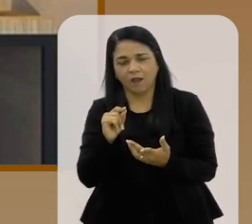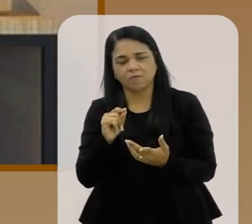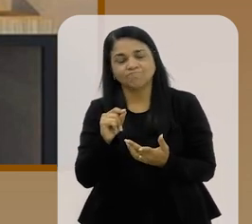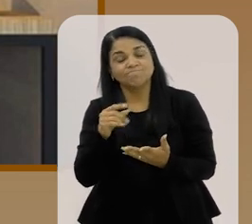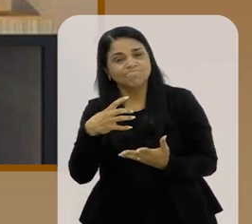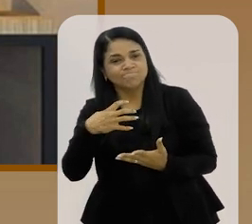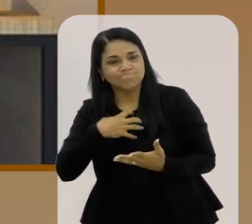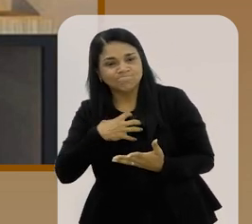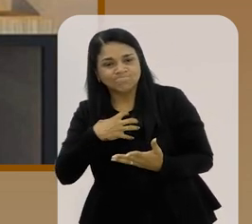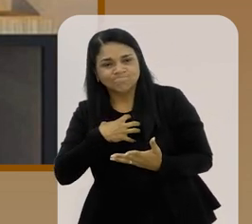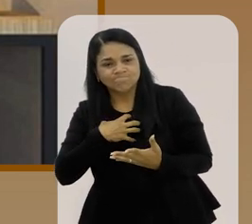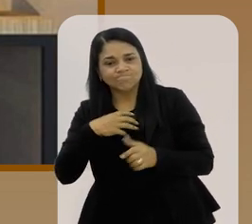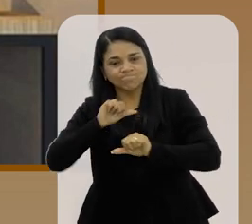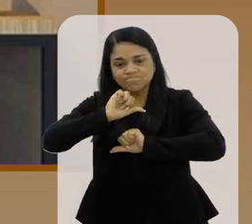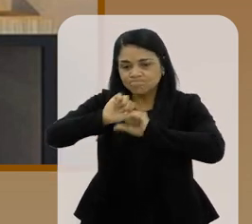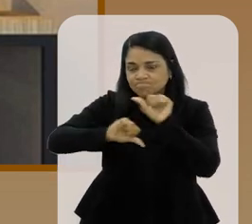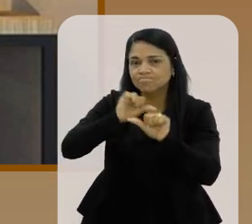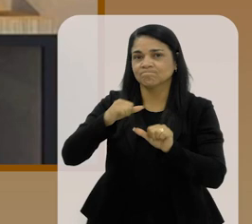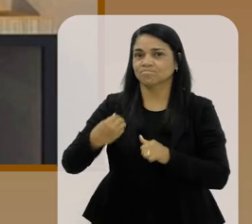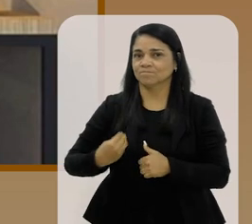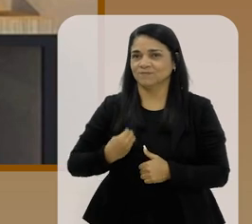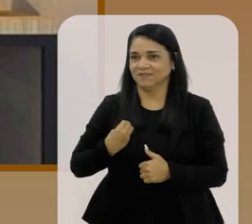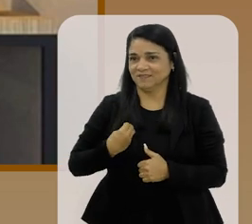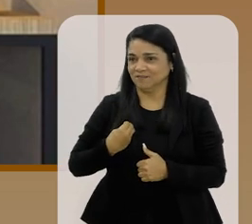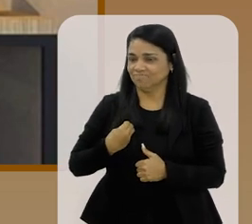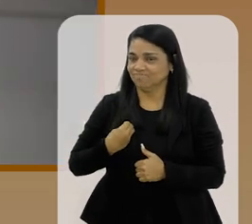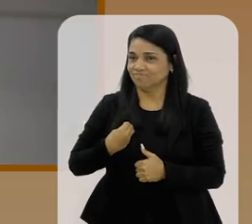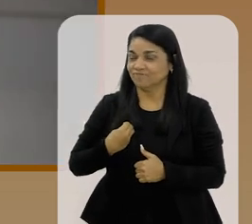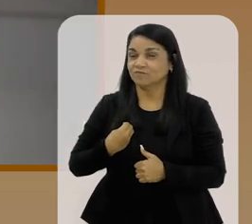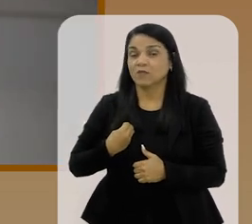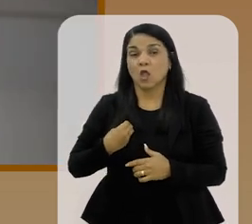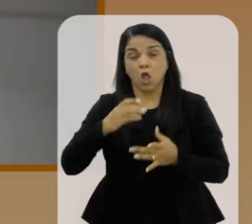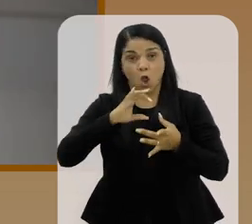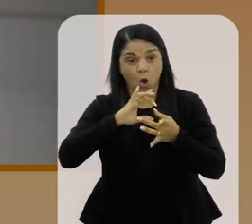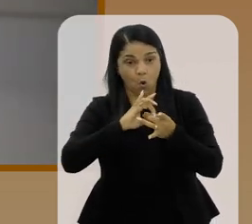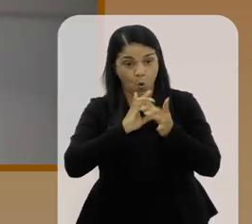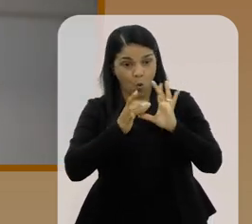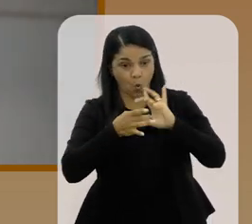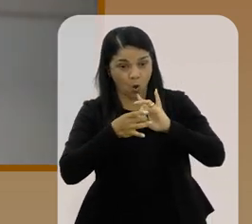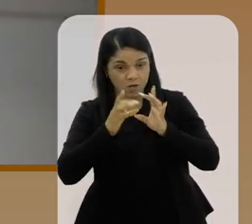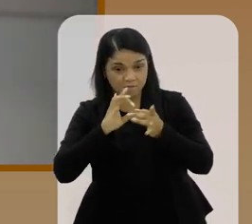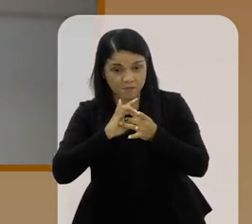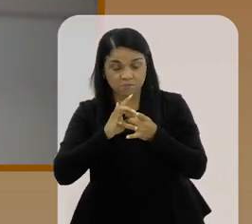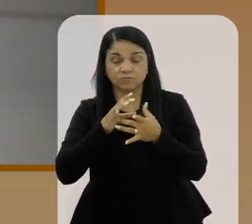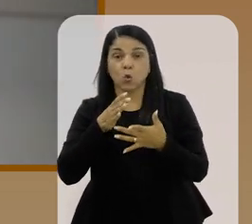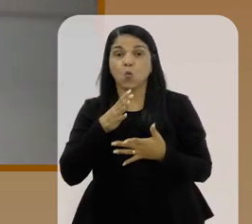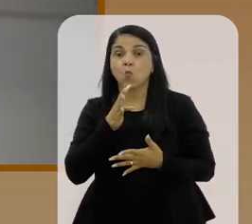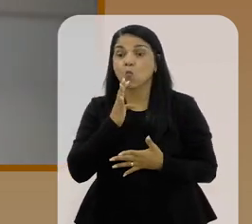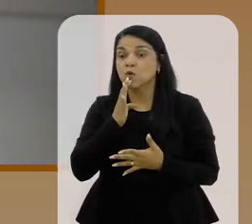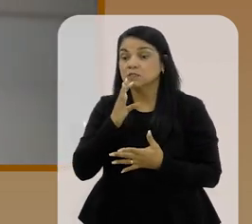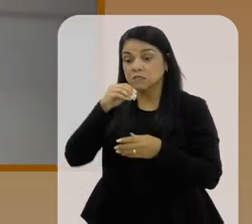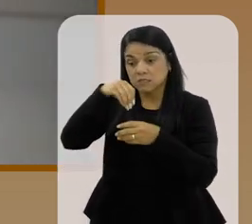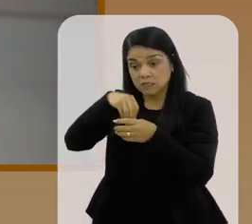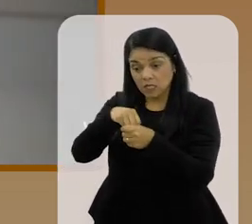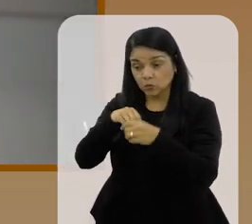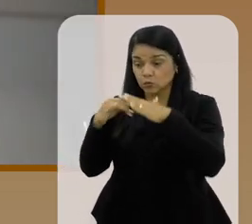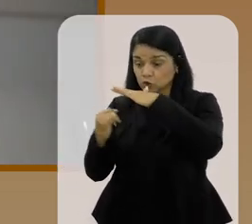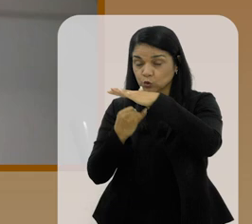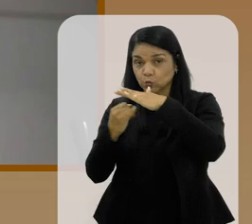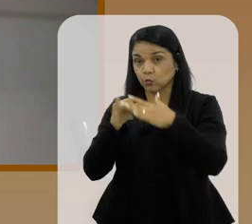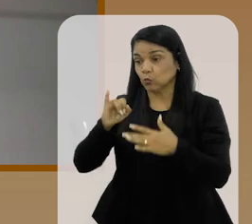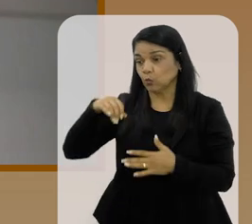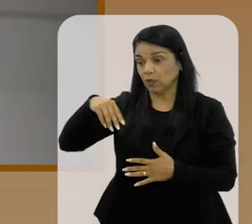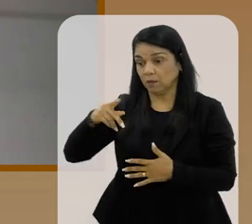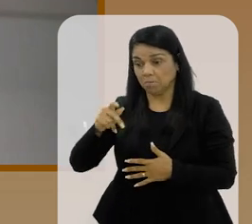que também, de alguma forma, pode ter mudado a sua vida? Bom, as Olimpíadas me fizeram conhecer o INPA e conhecer